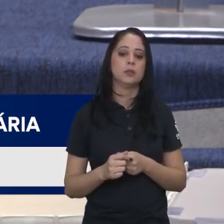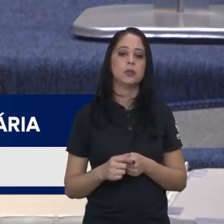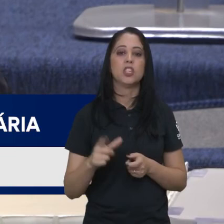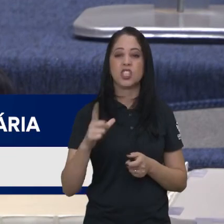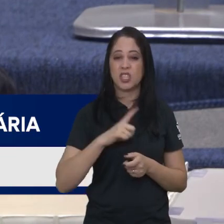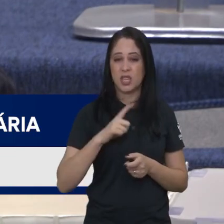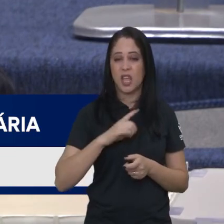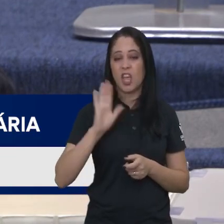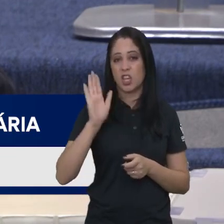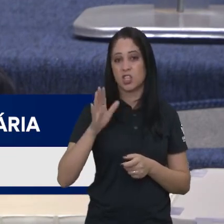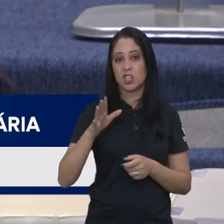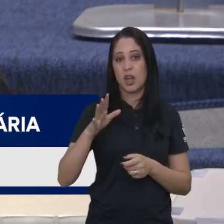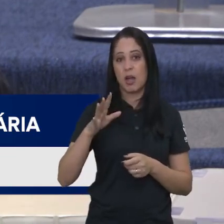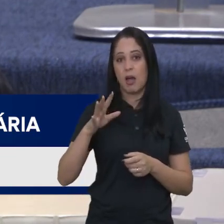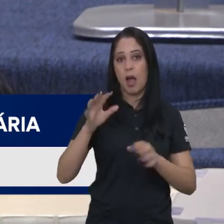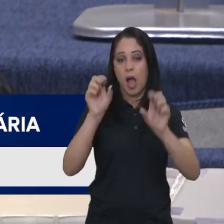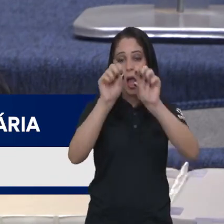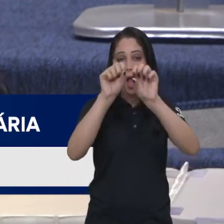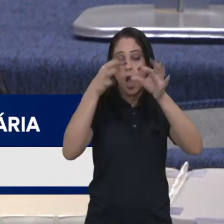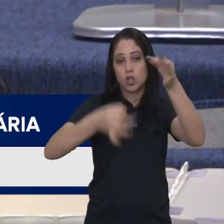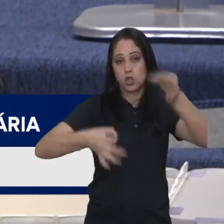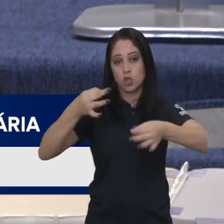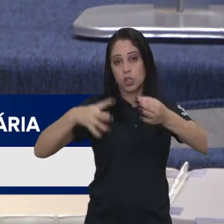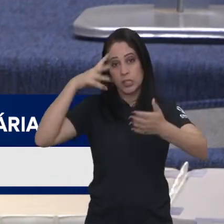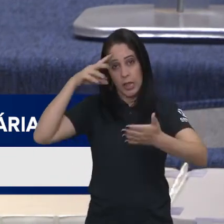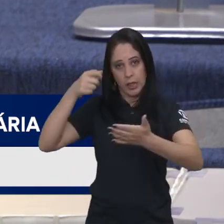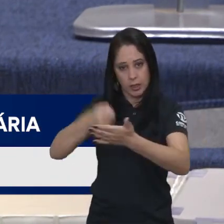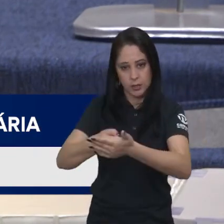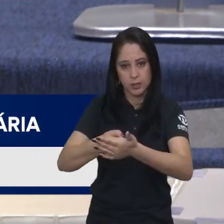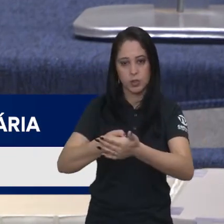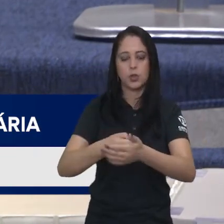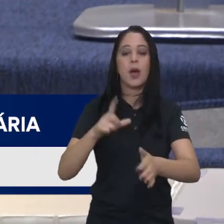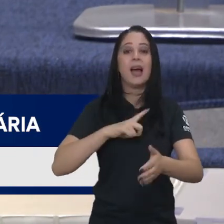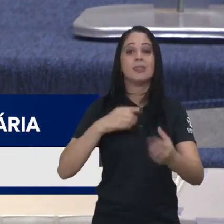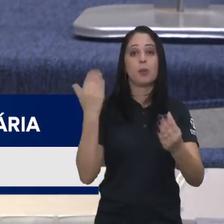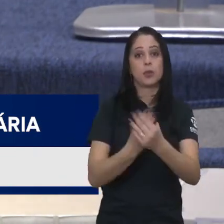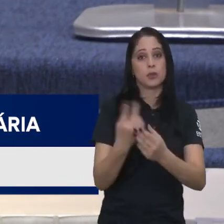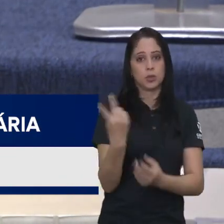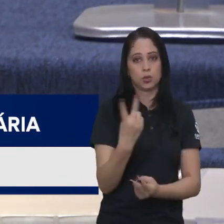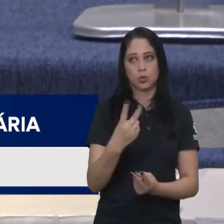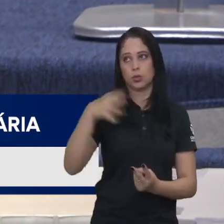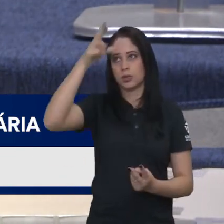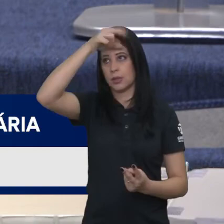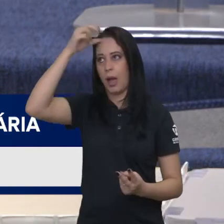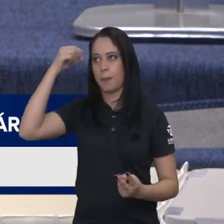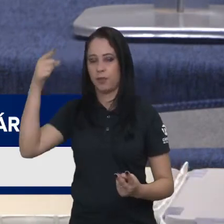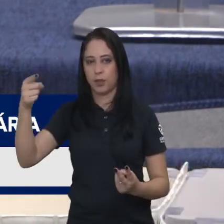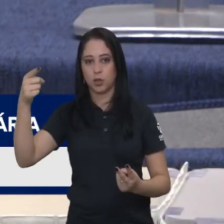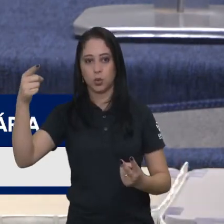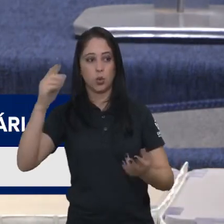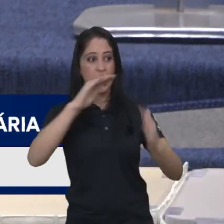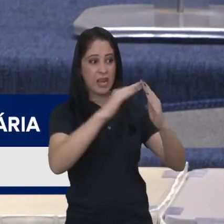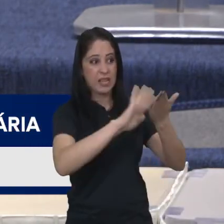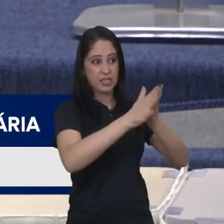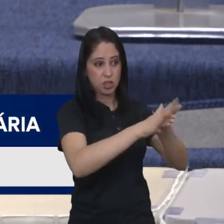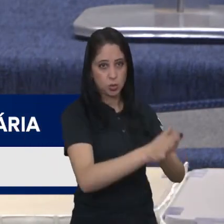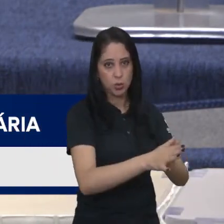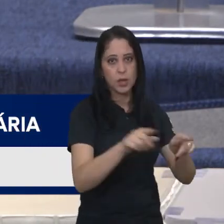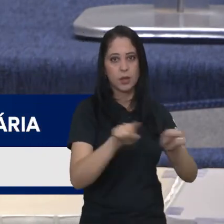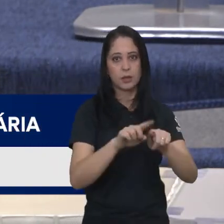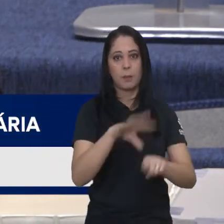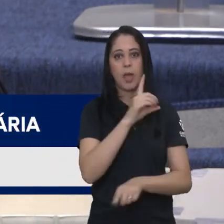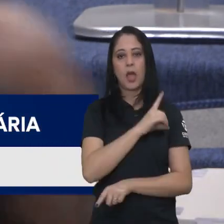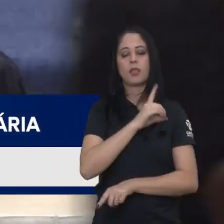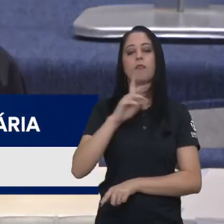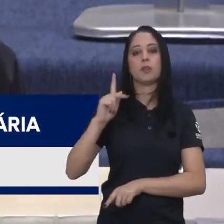e já existe liminares para a manutenção das pessoas, porque são duas ações, uma da Prefeitura para tirar as pessoas de lá e uma da Defensoria para regularizar o